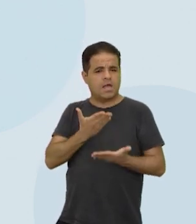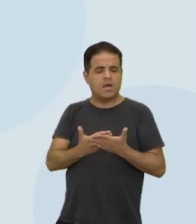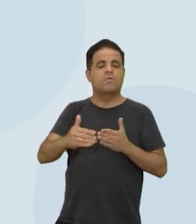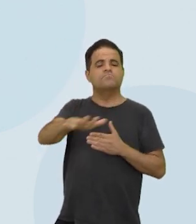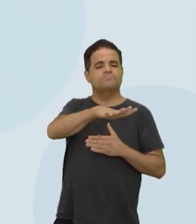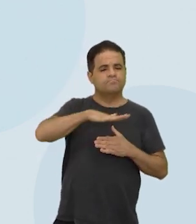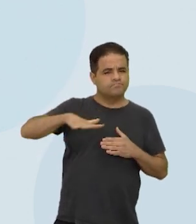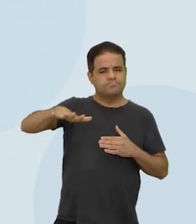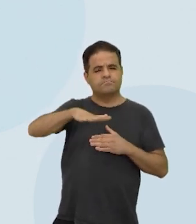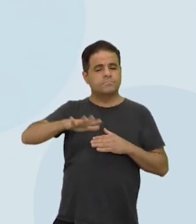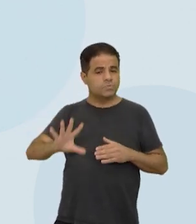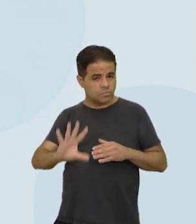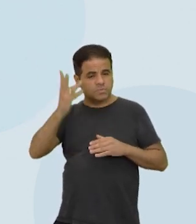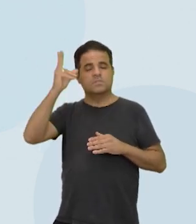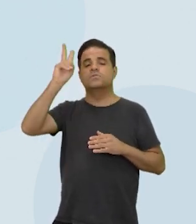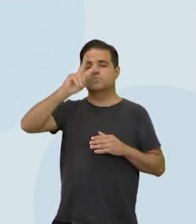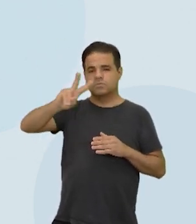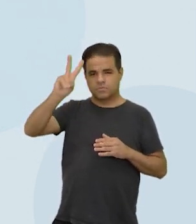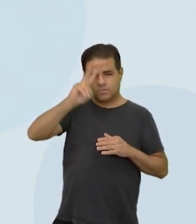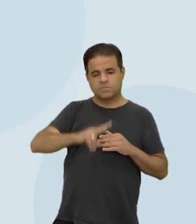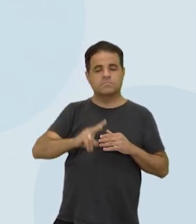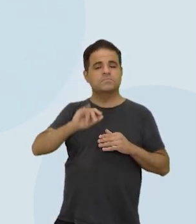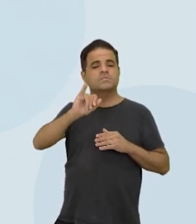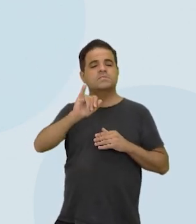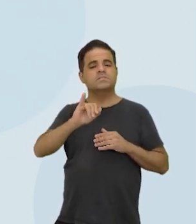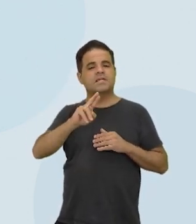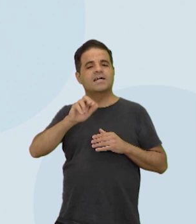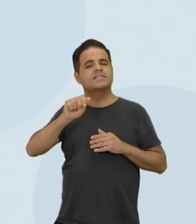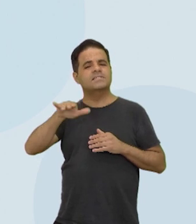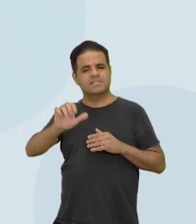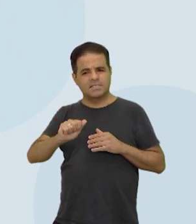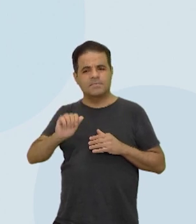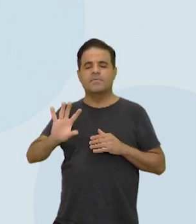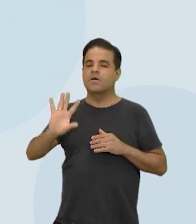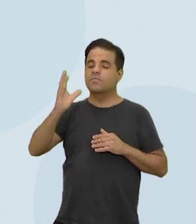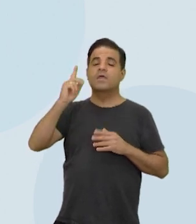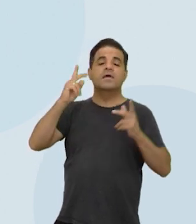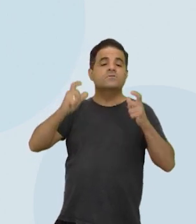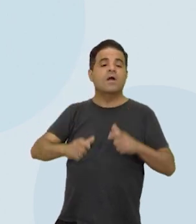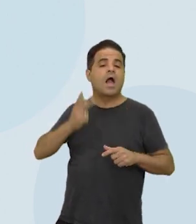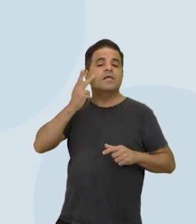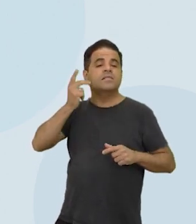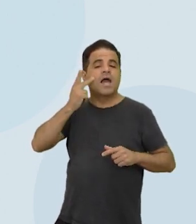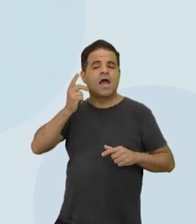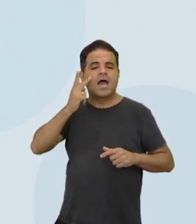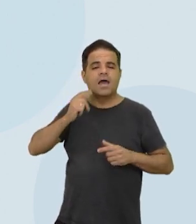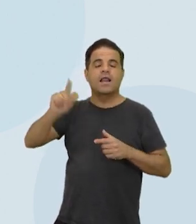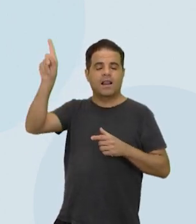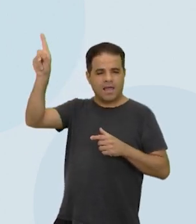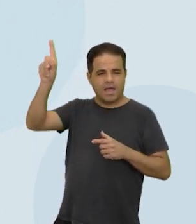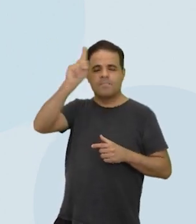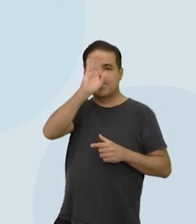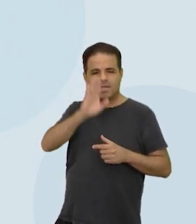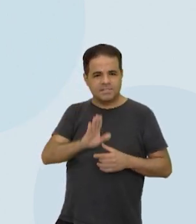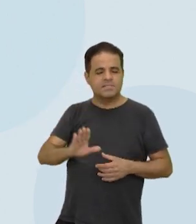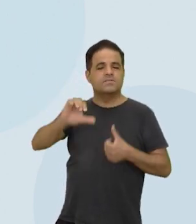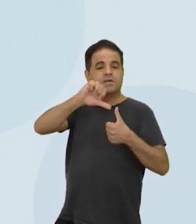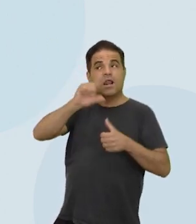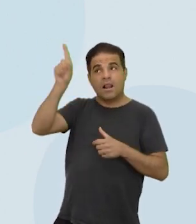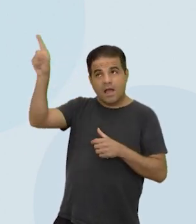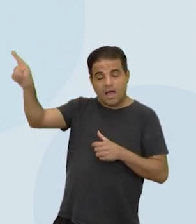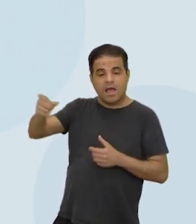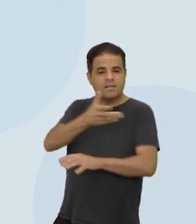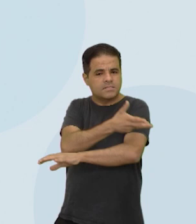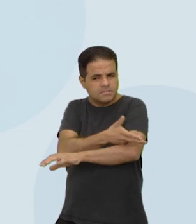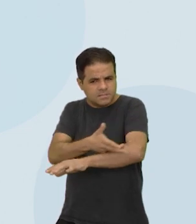espaço, que é onde acontece a história. No caso de Iracema, a história acontece no Ceará, Brasil, América, lembra? Iracema é um anagrama